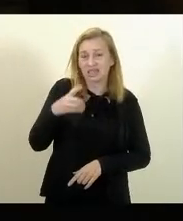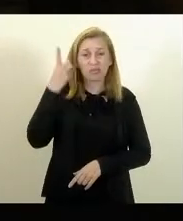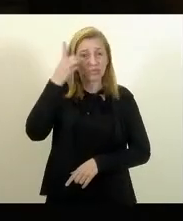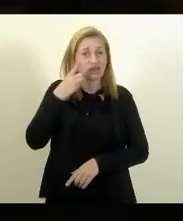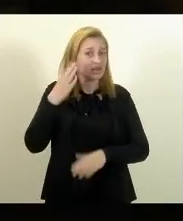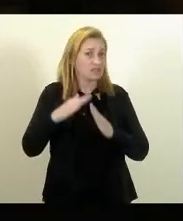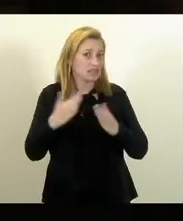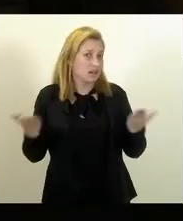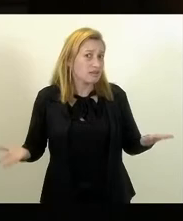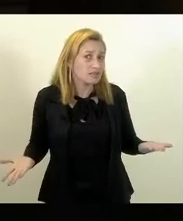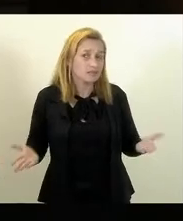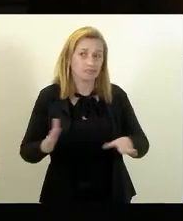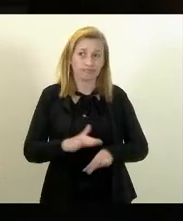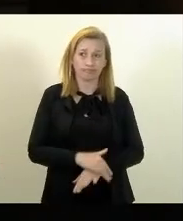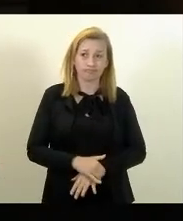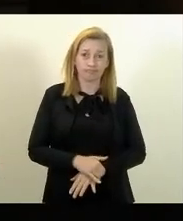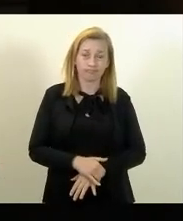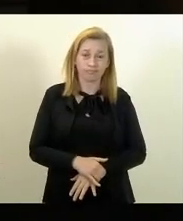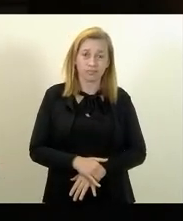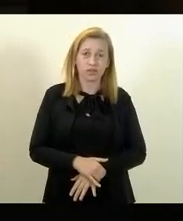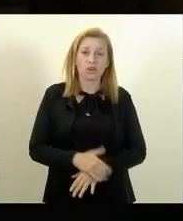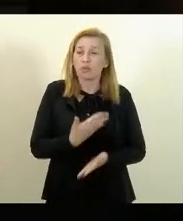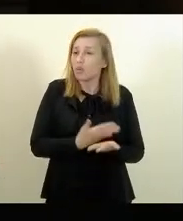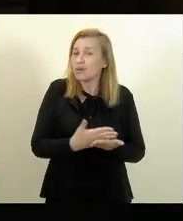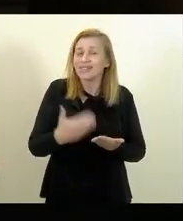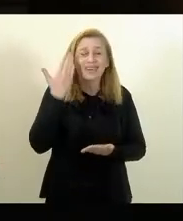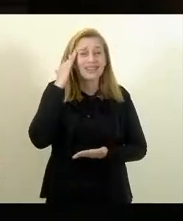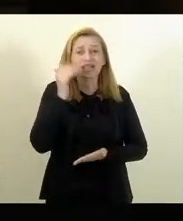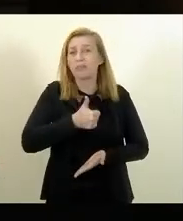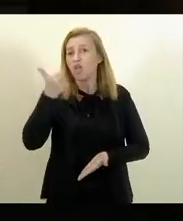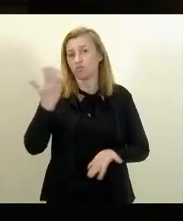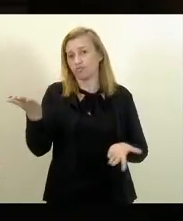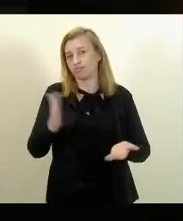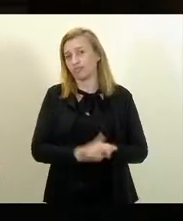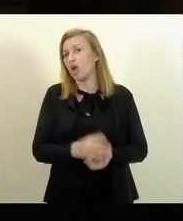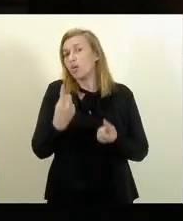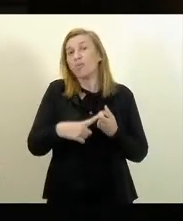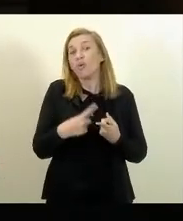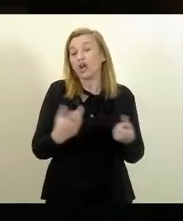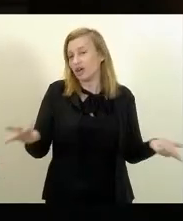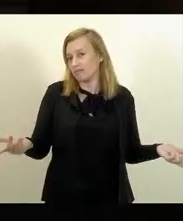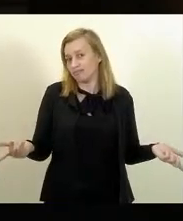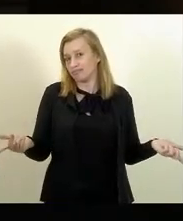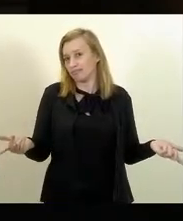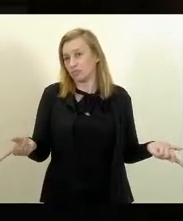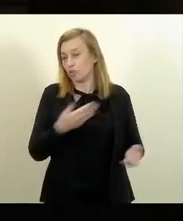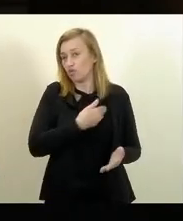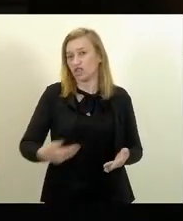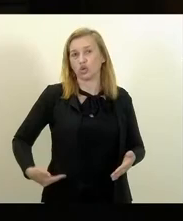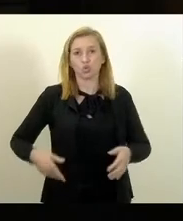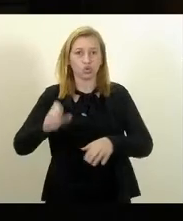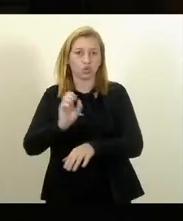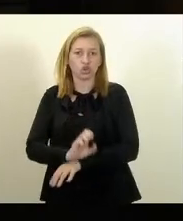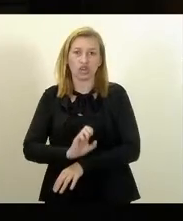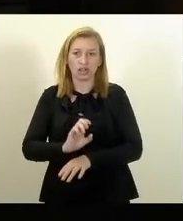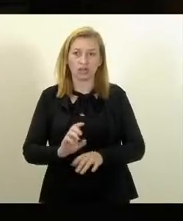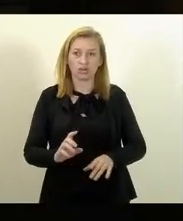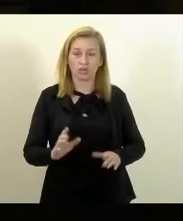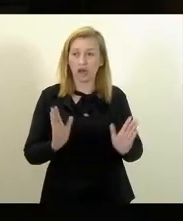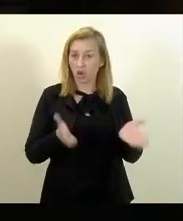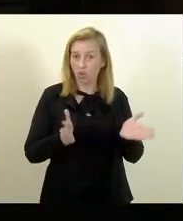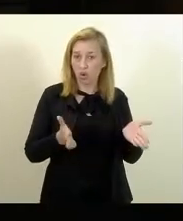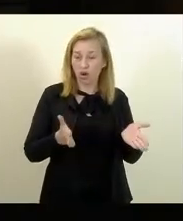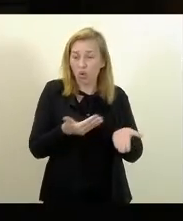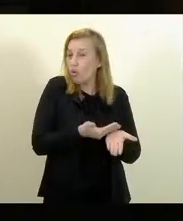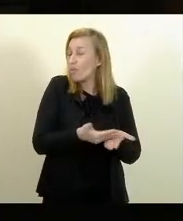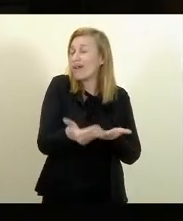casa. Exatamente para começar a entender. Porque quando o governador do estado atual